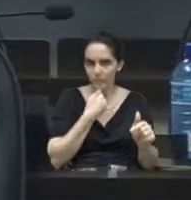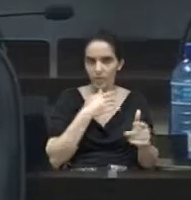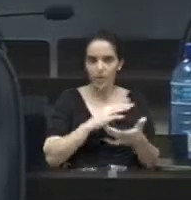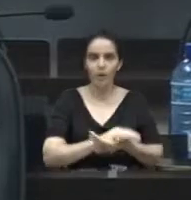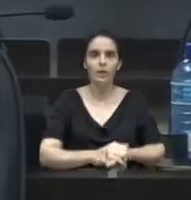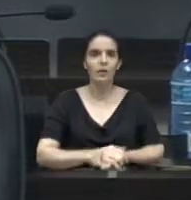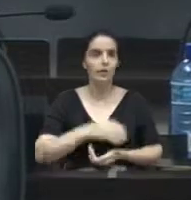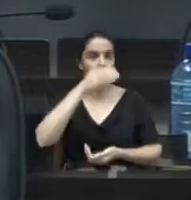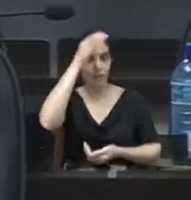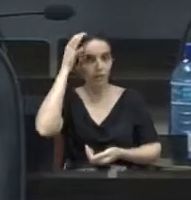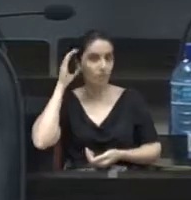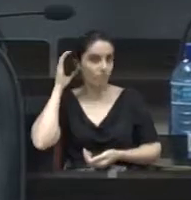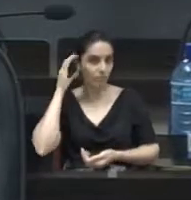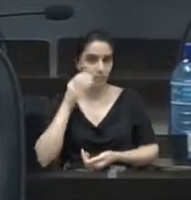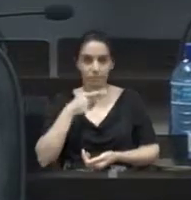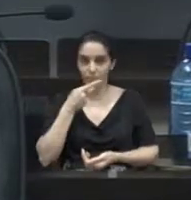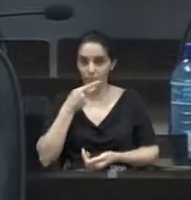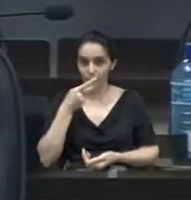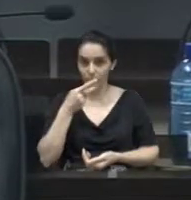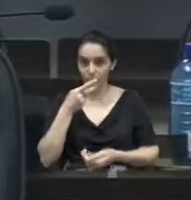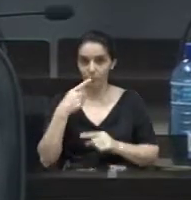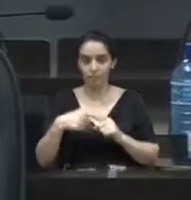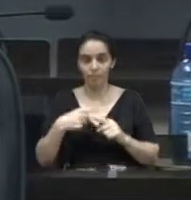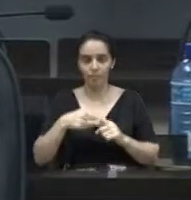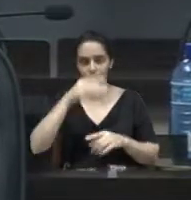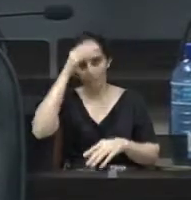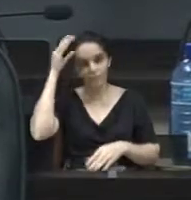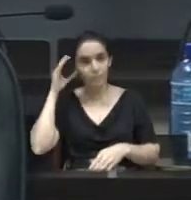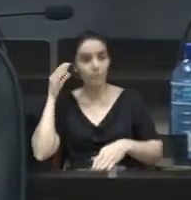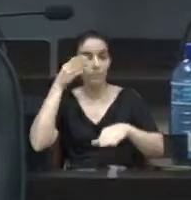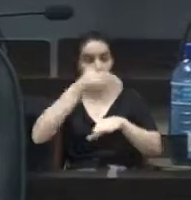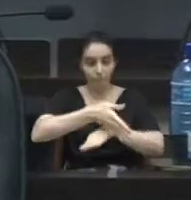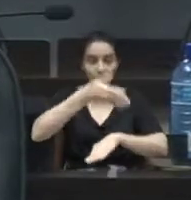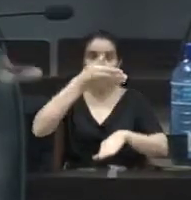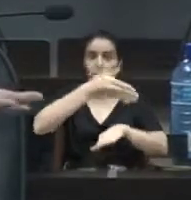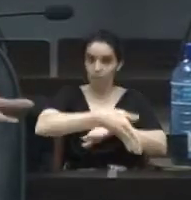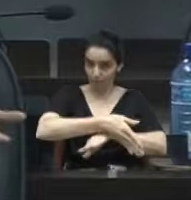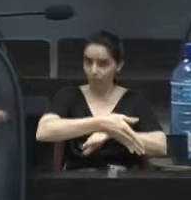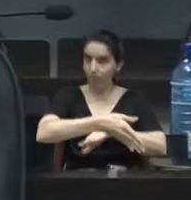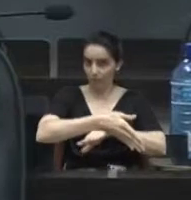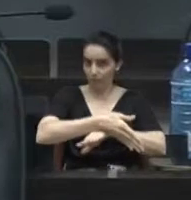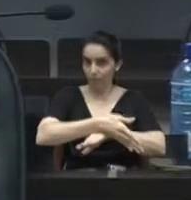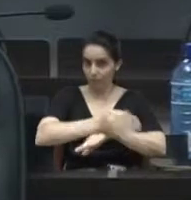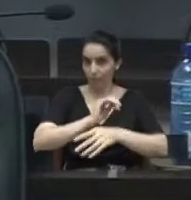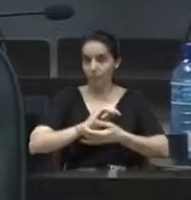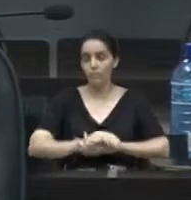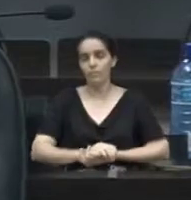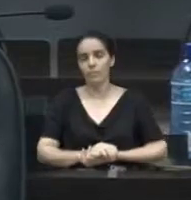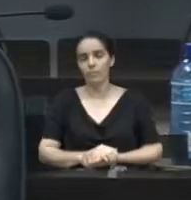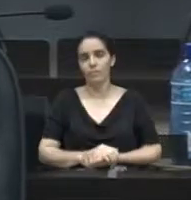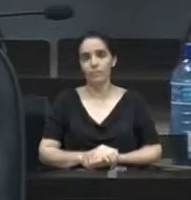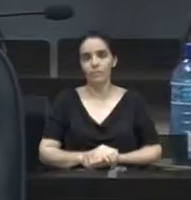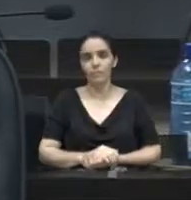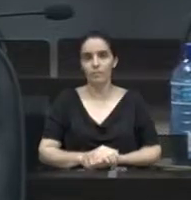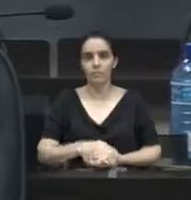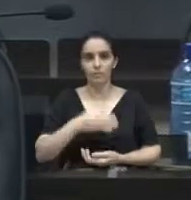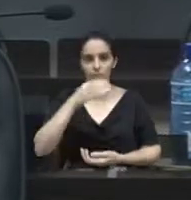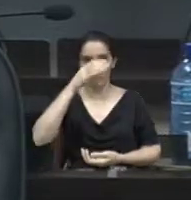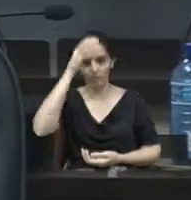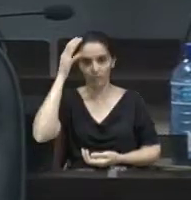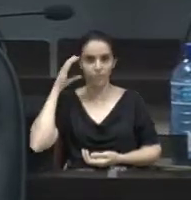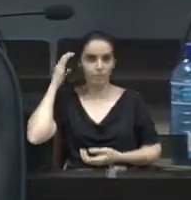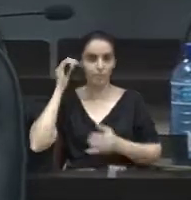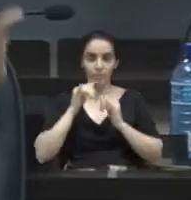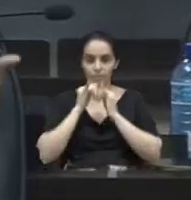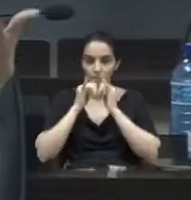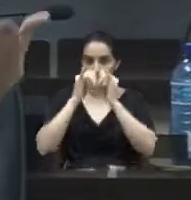eu falo porque eu fui in loco na maior parte deles. Sim. Pelo fato de ter feito uma campanha eleitoral